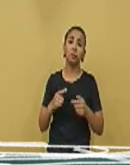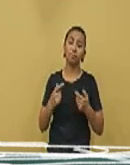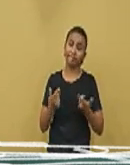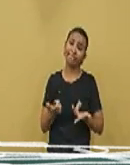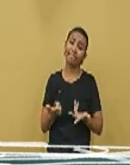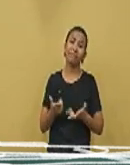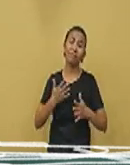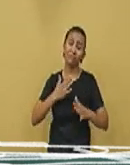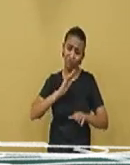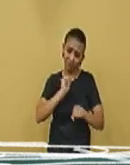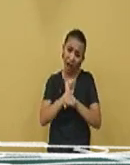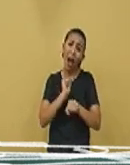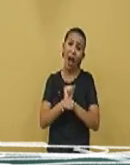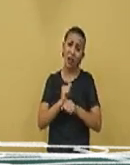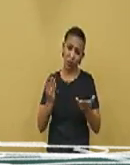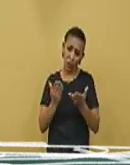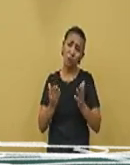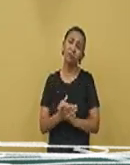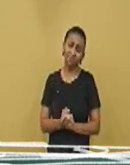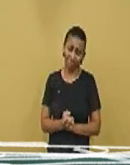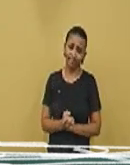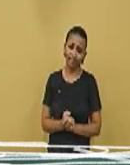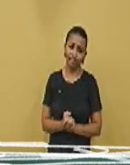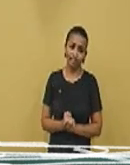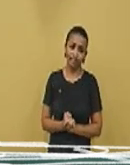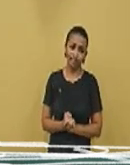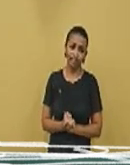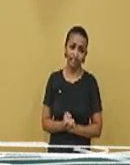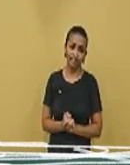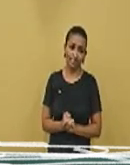dessa cantilena lamuriosa favor, que já por favor, corta o áudio do professor Caio.